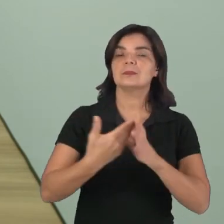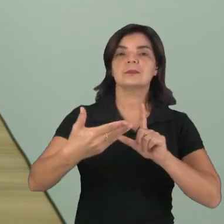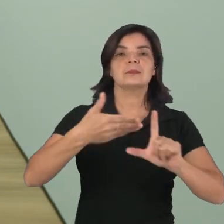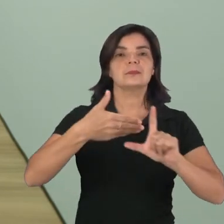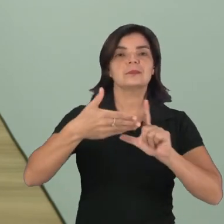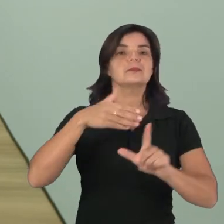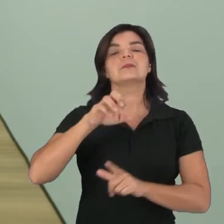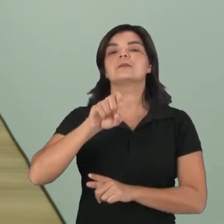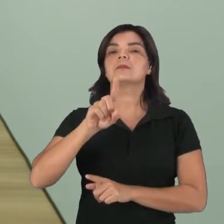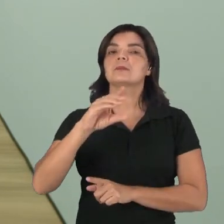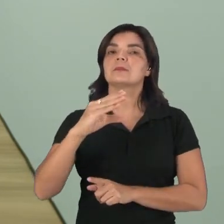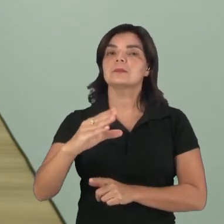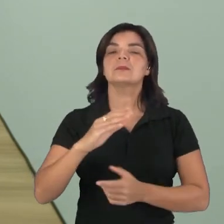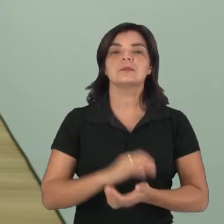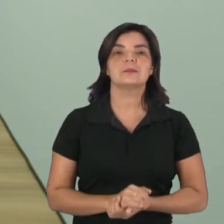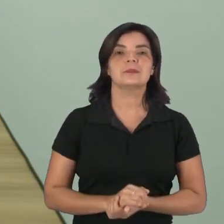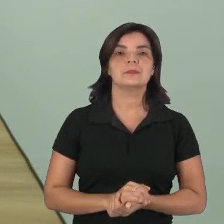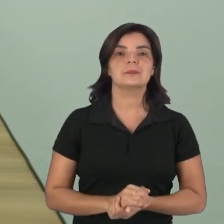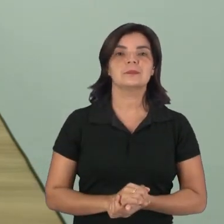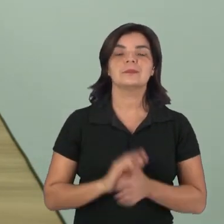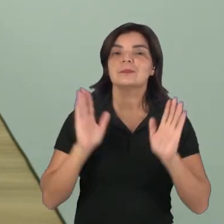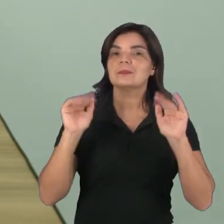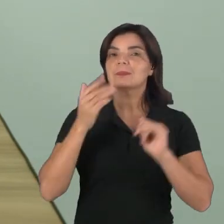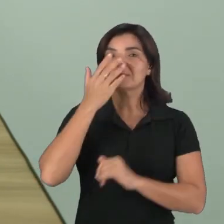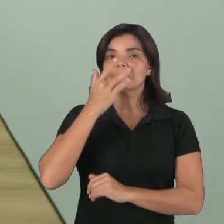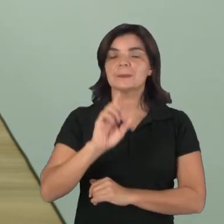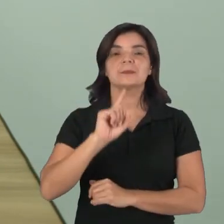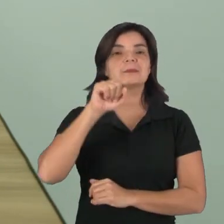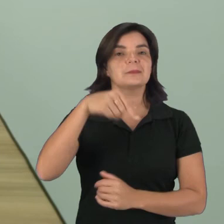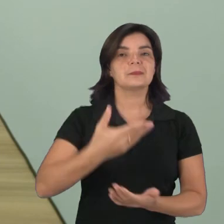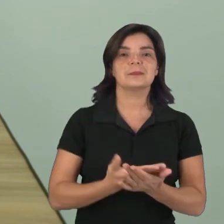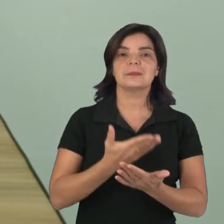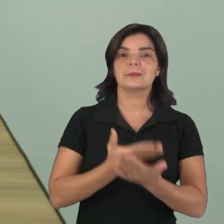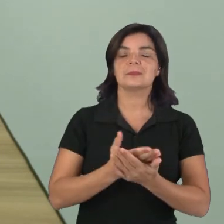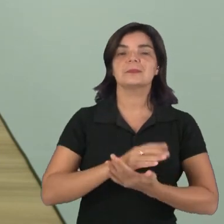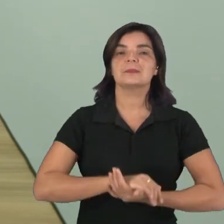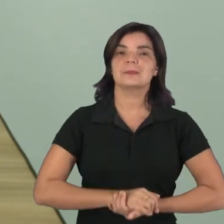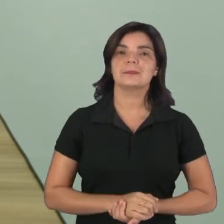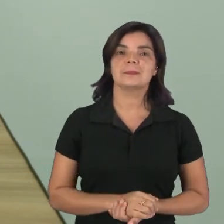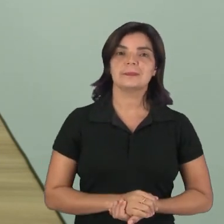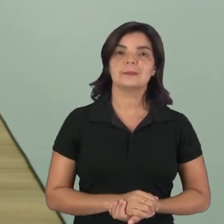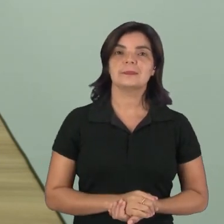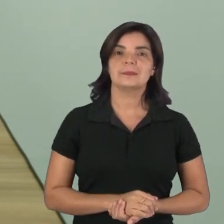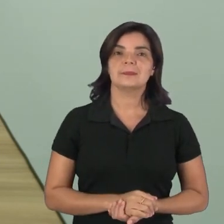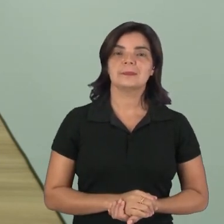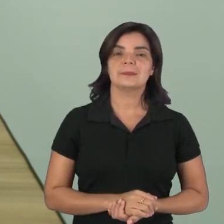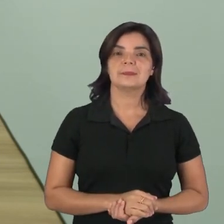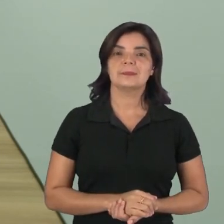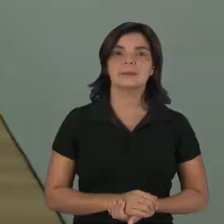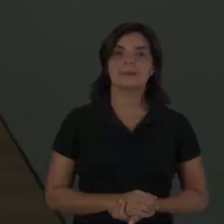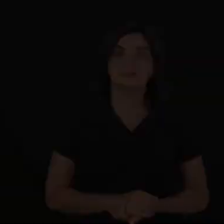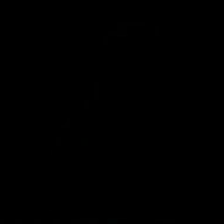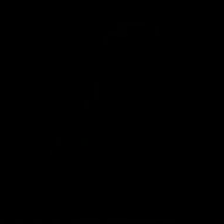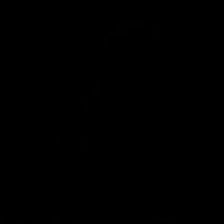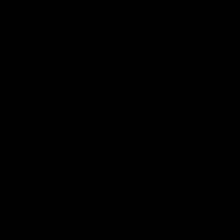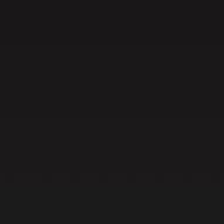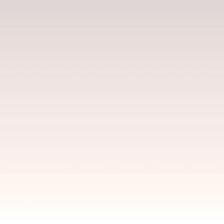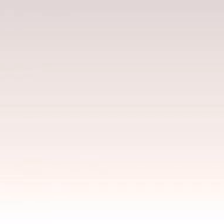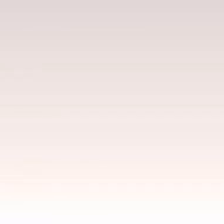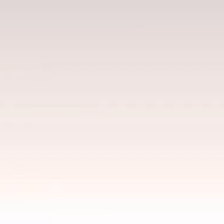e outras aulas acesse a plataforma educ tchau tchau crianças até a nossa próxima aula